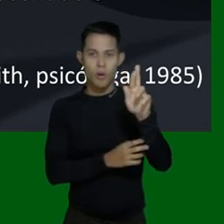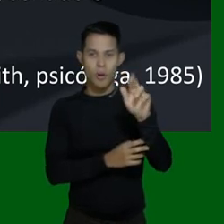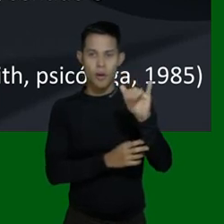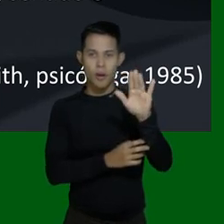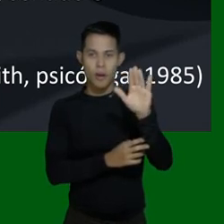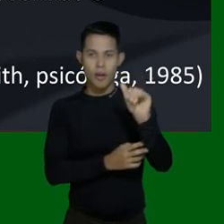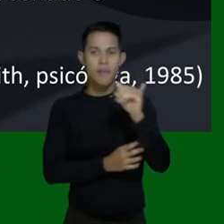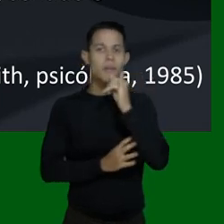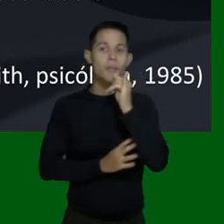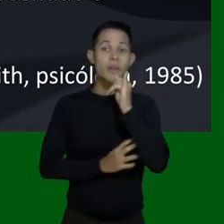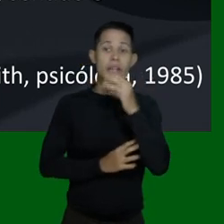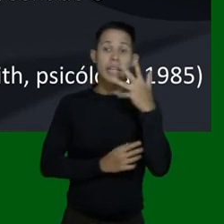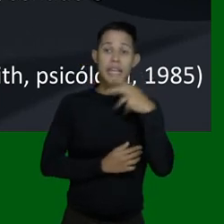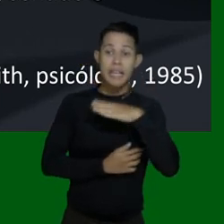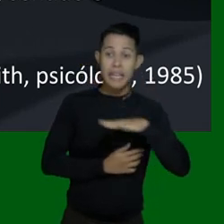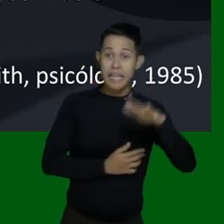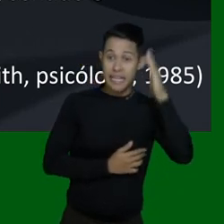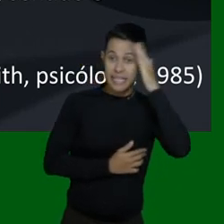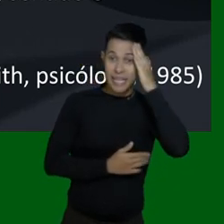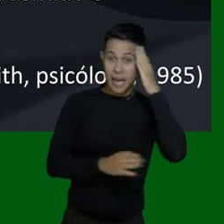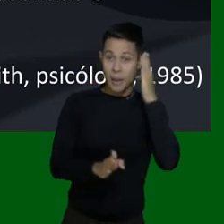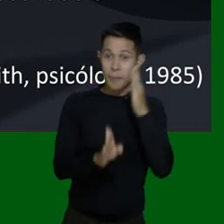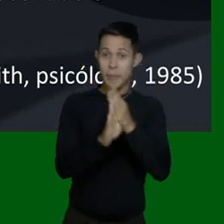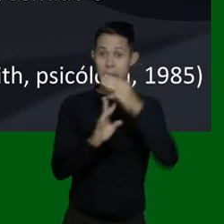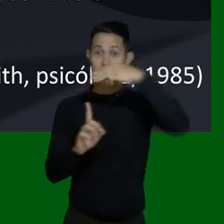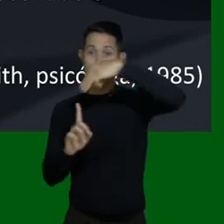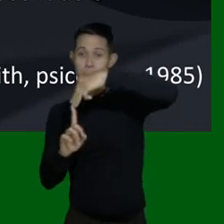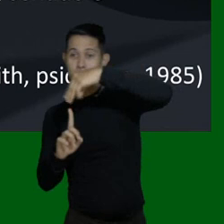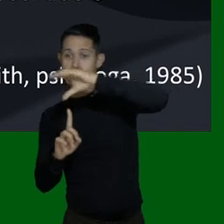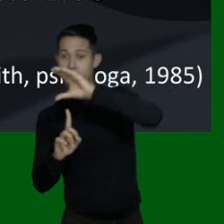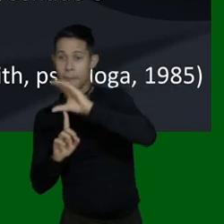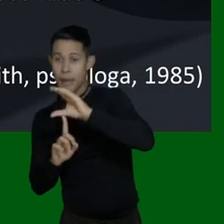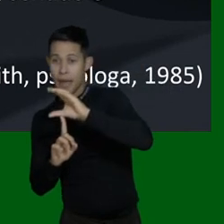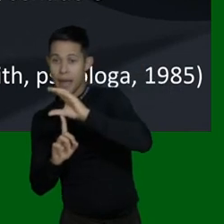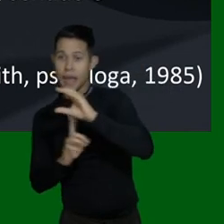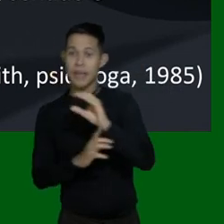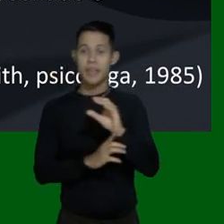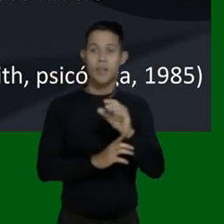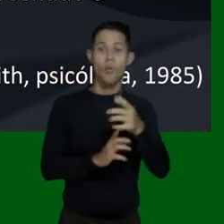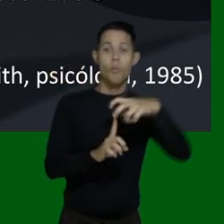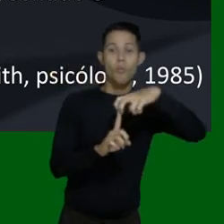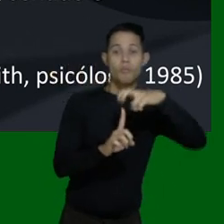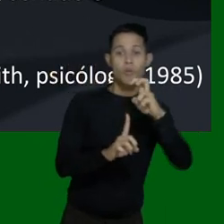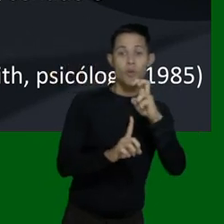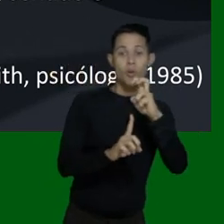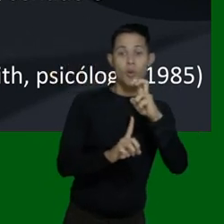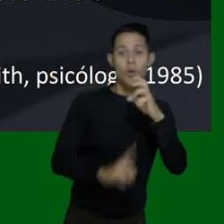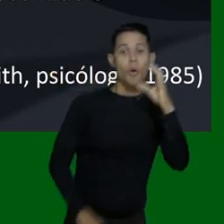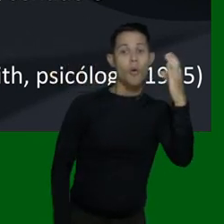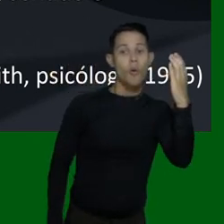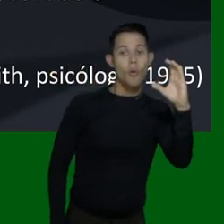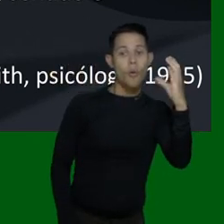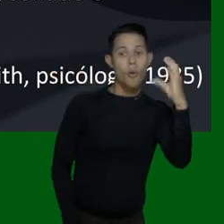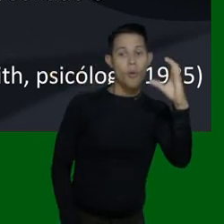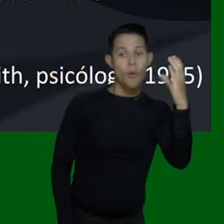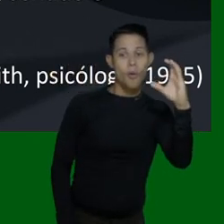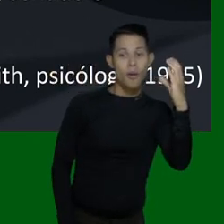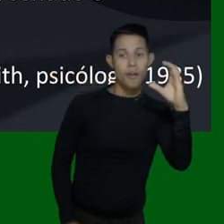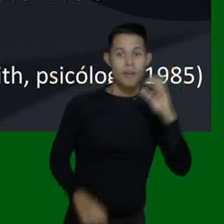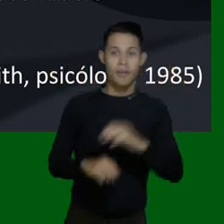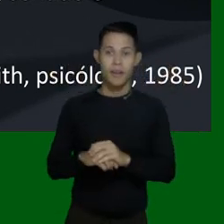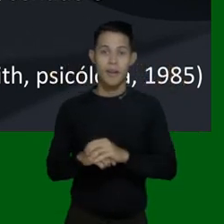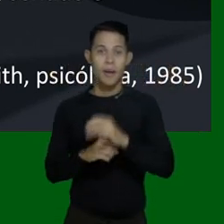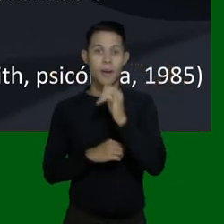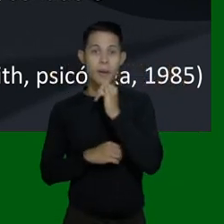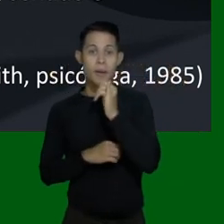McDonald né depois a fonológica decodificar que quando a gente fala B com a